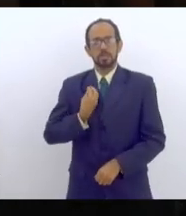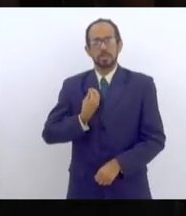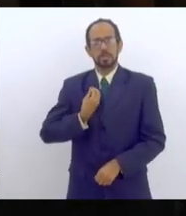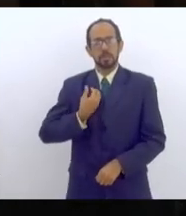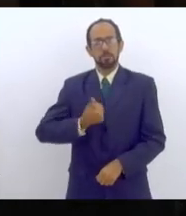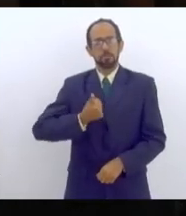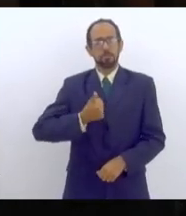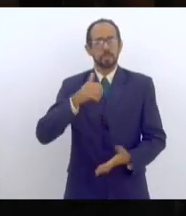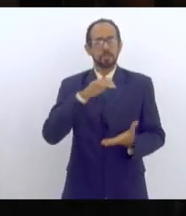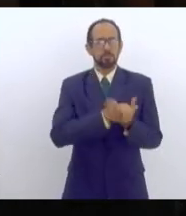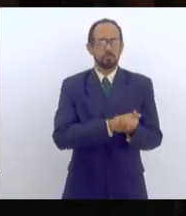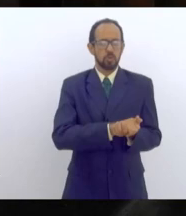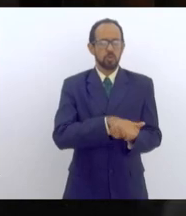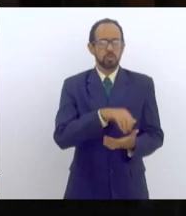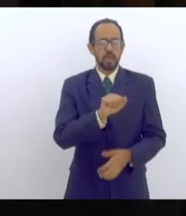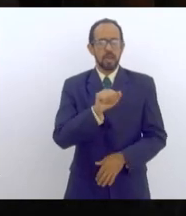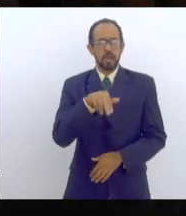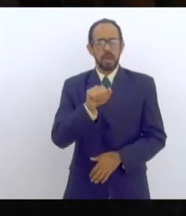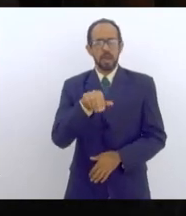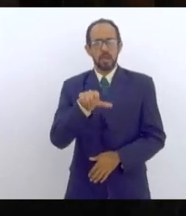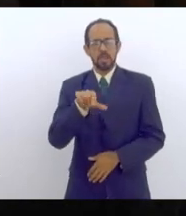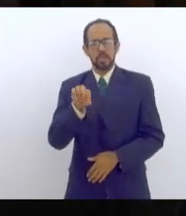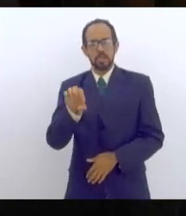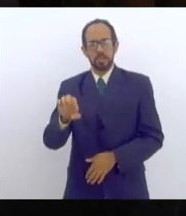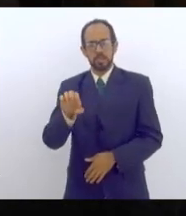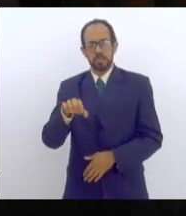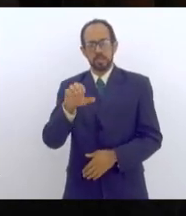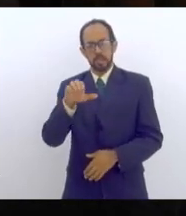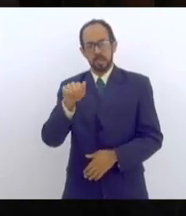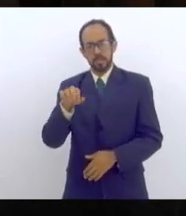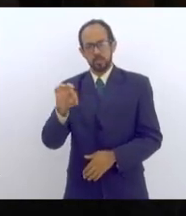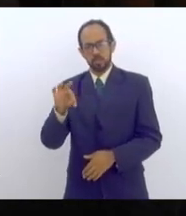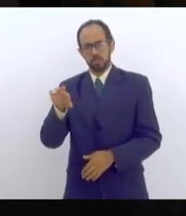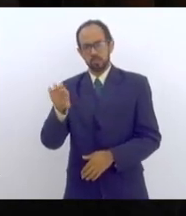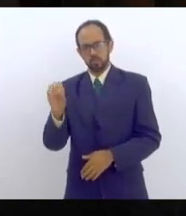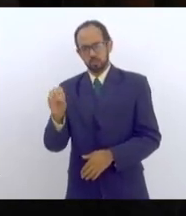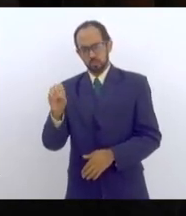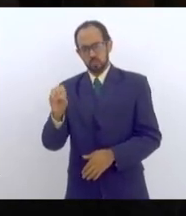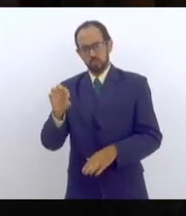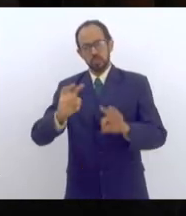primeira-dama, Annaline Castro, e a todos presentes.